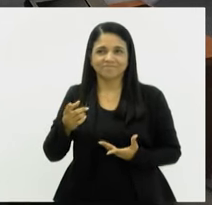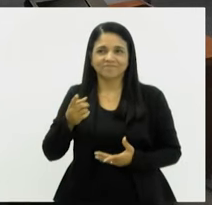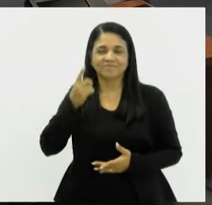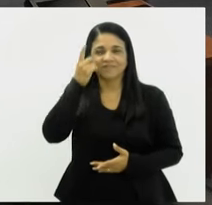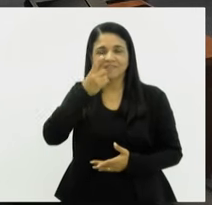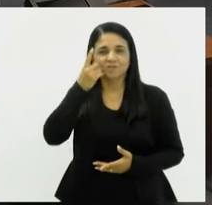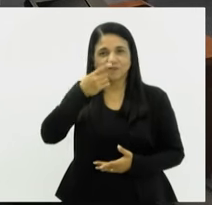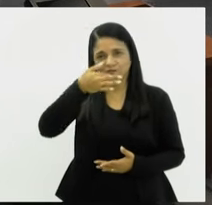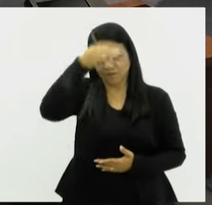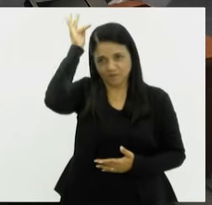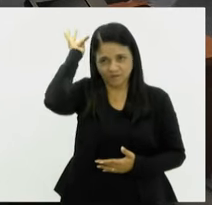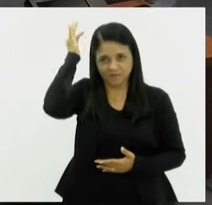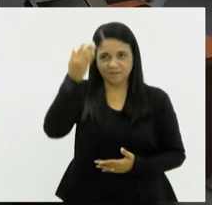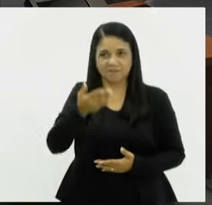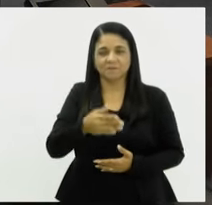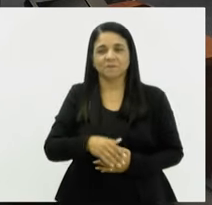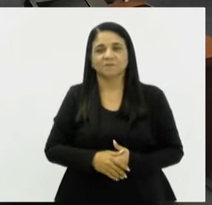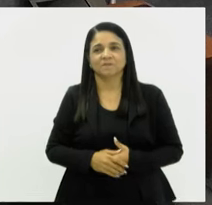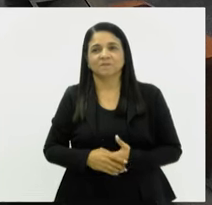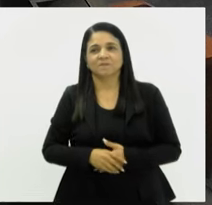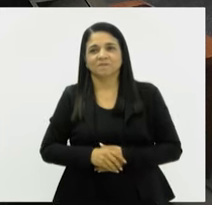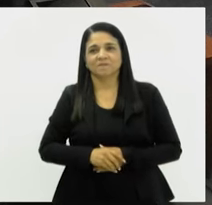Deputado Fred Pacheco.